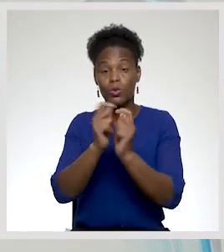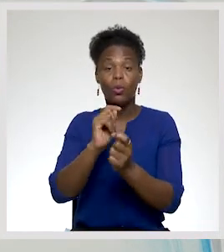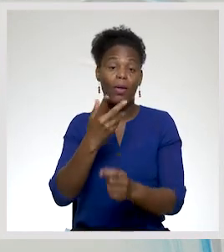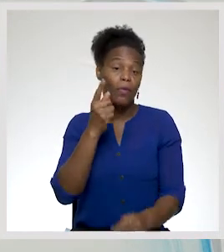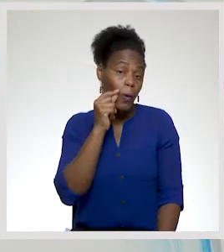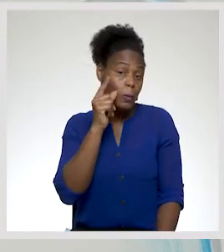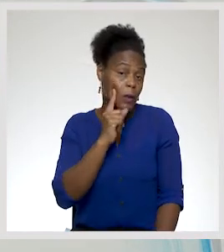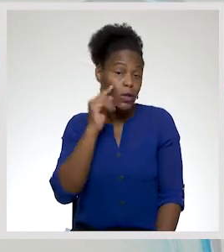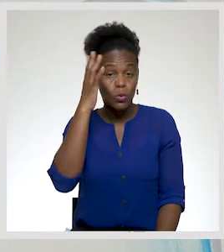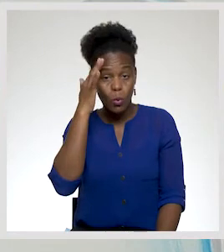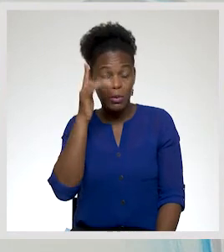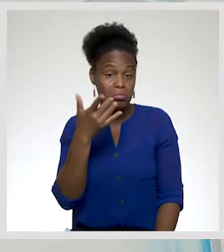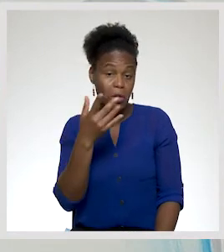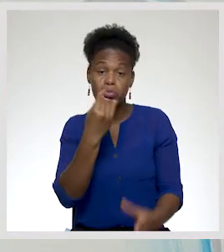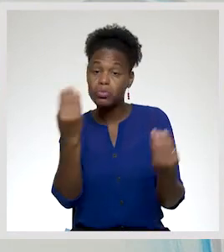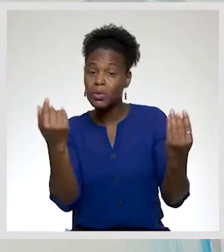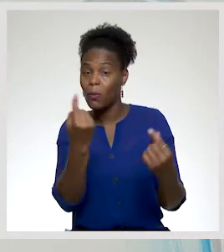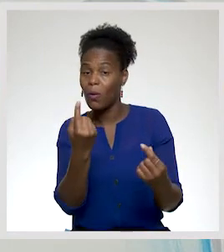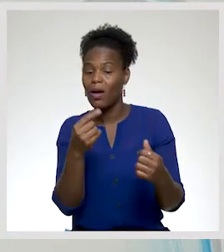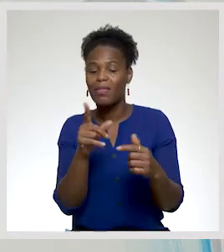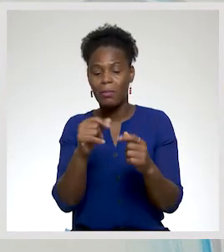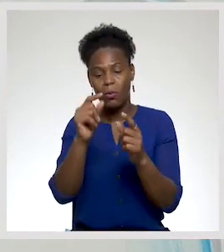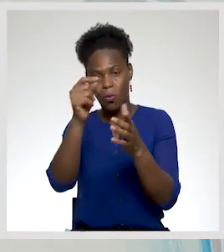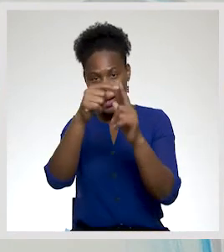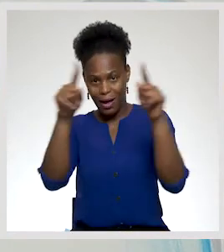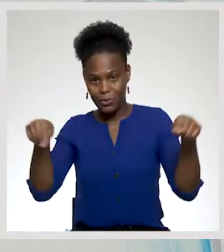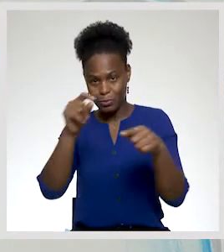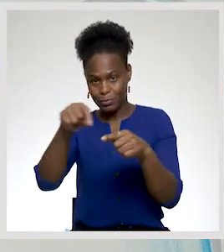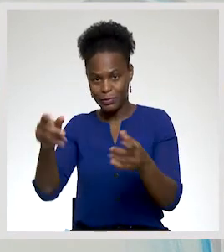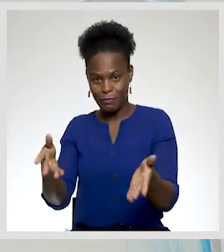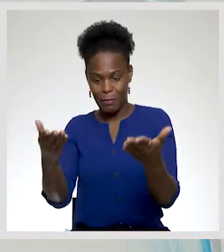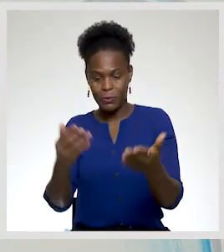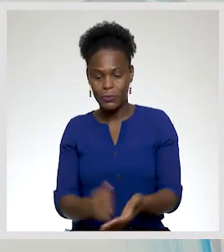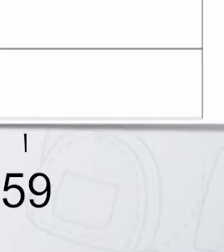e assim preenchendo o quadro. Vamos lá!